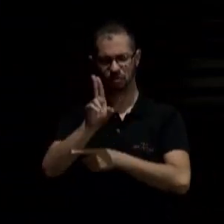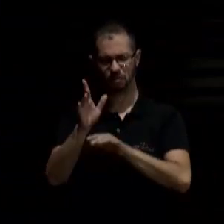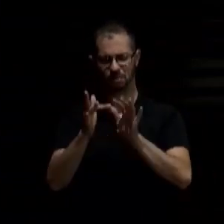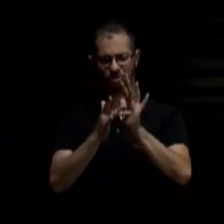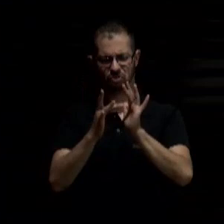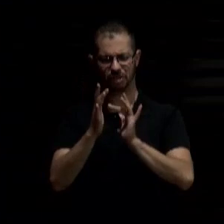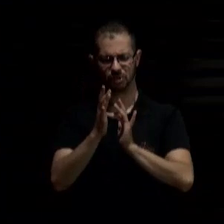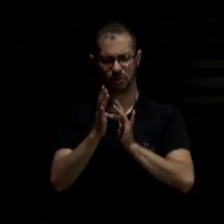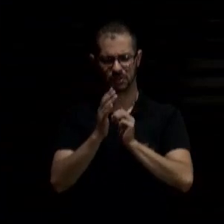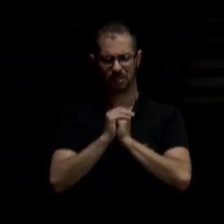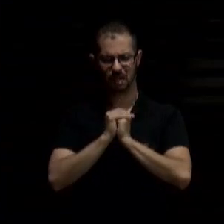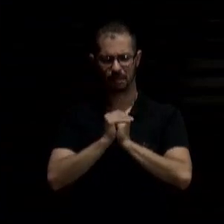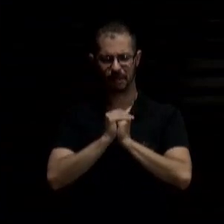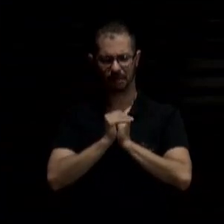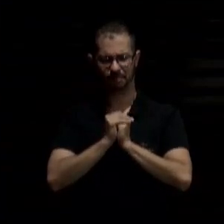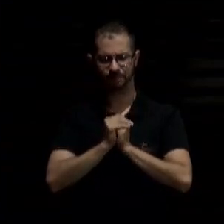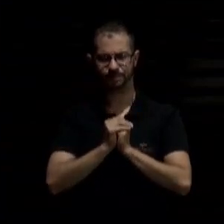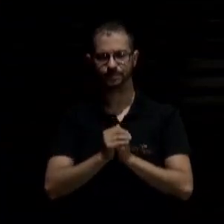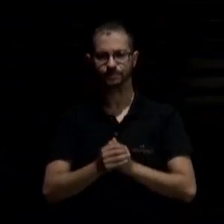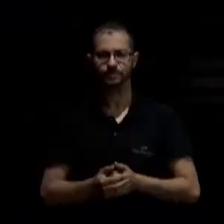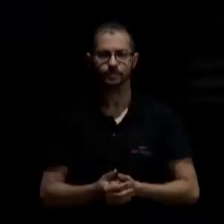Jesus. Amém.